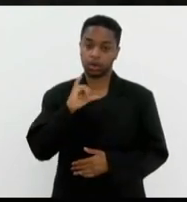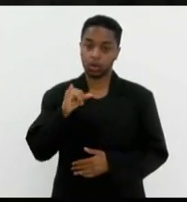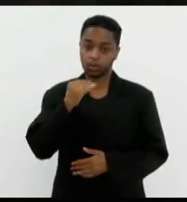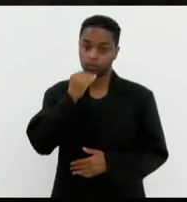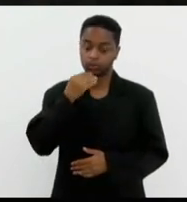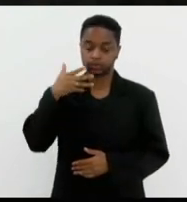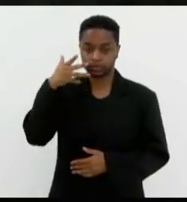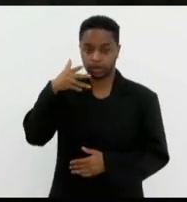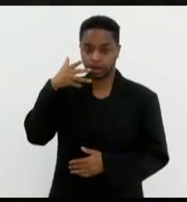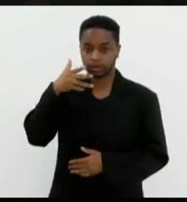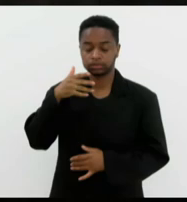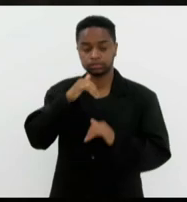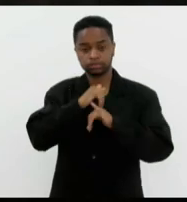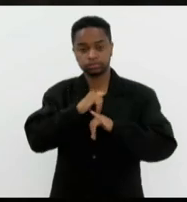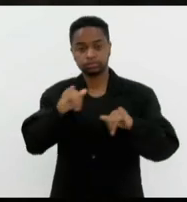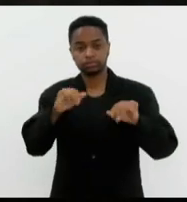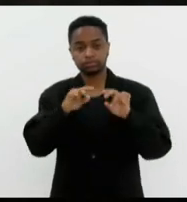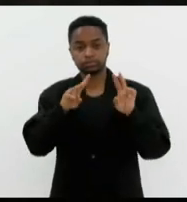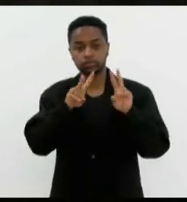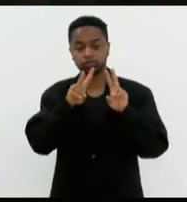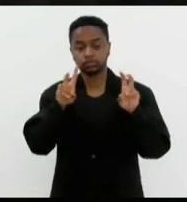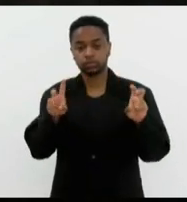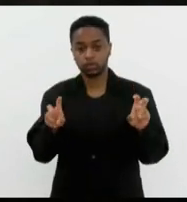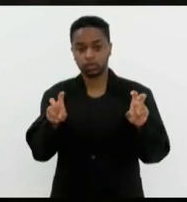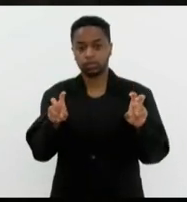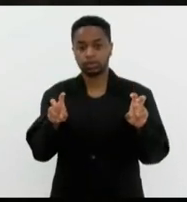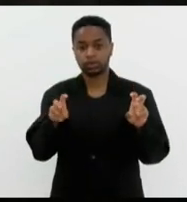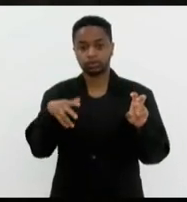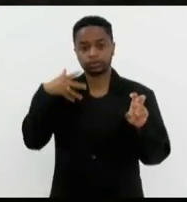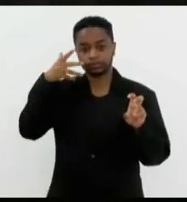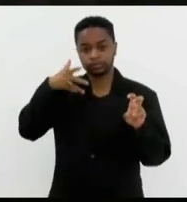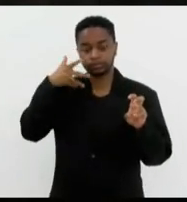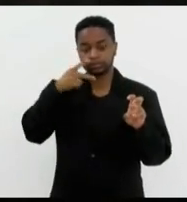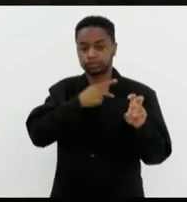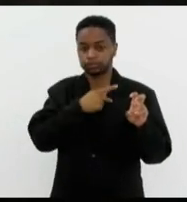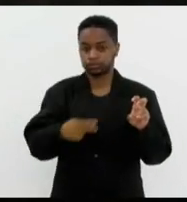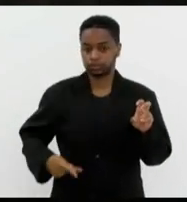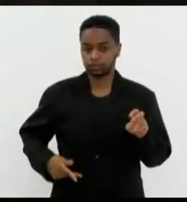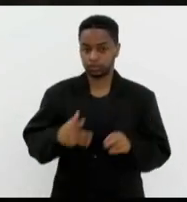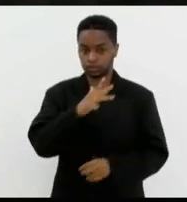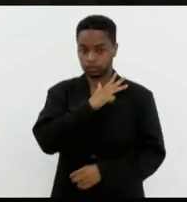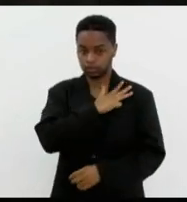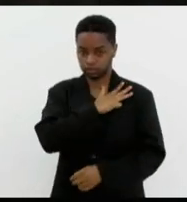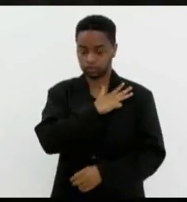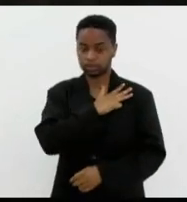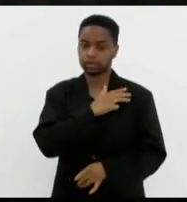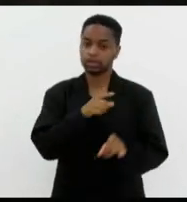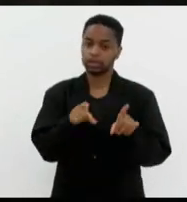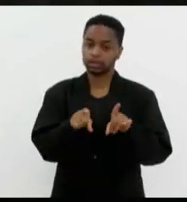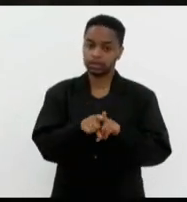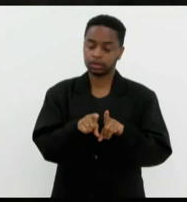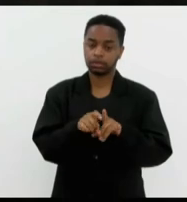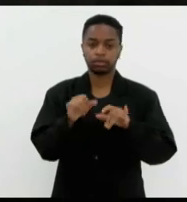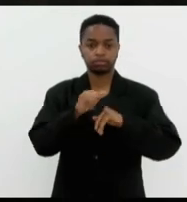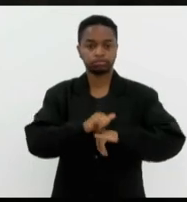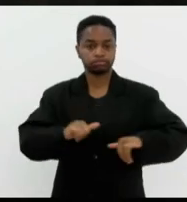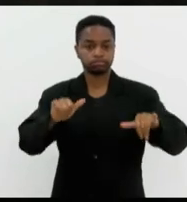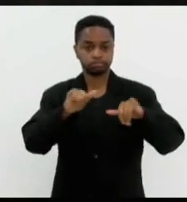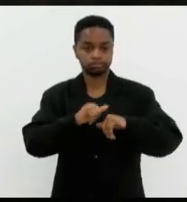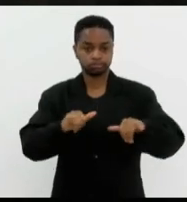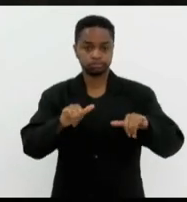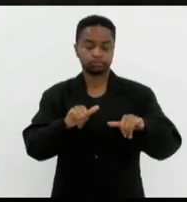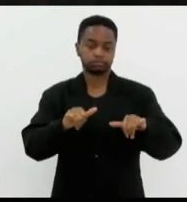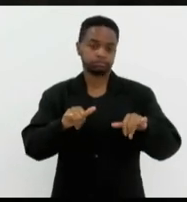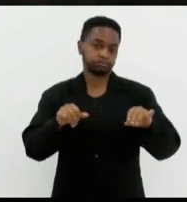pronunciar sobre o tema da fala do presidente Lula, a repercussão do mesmo